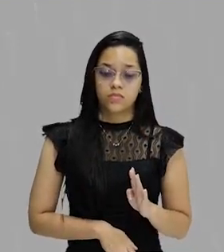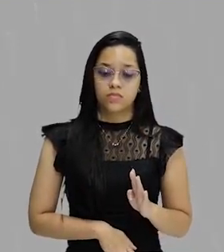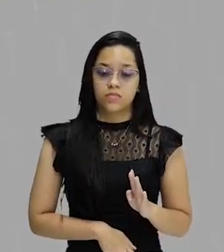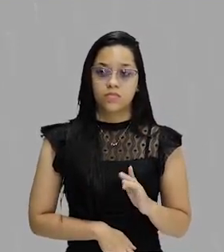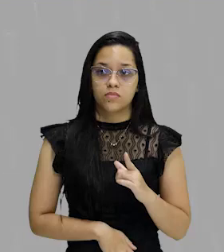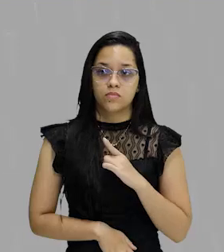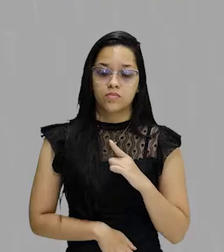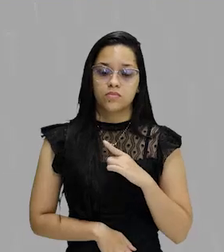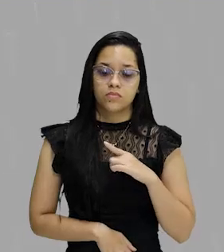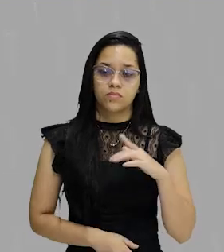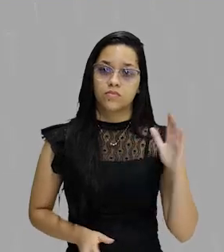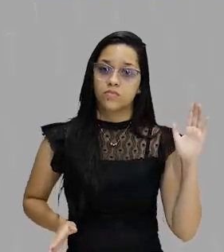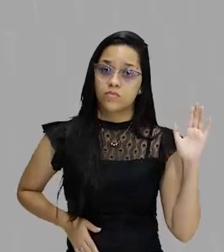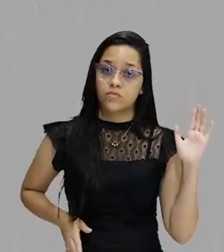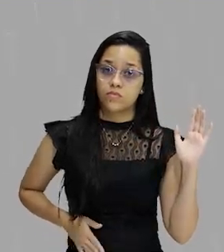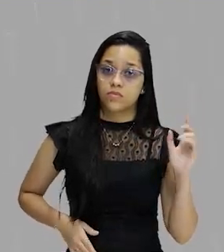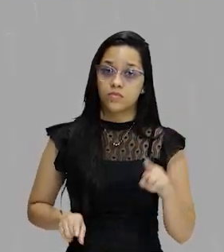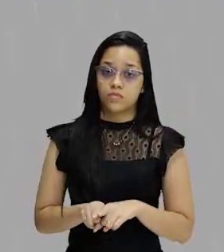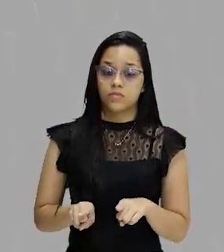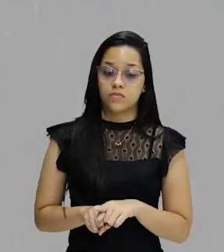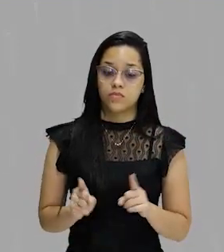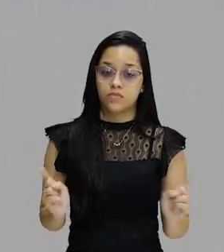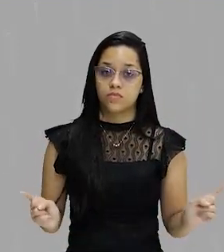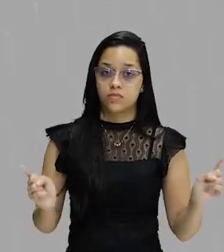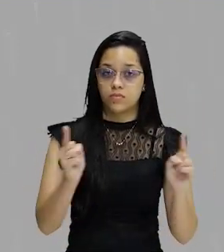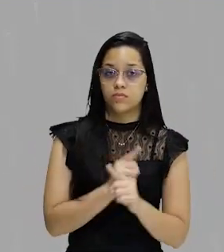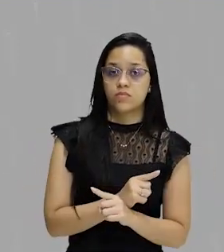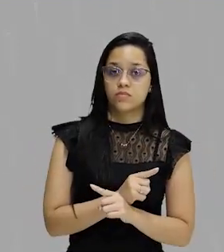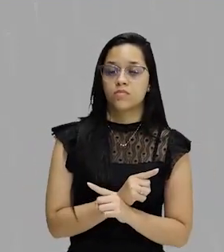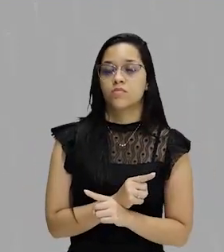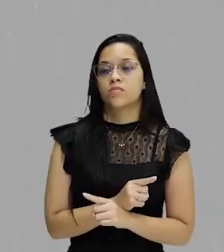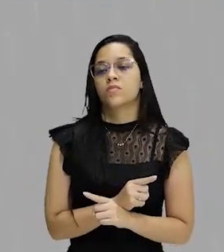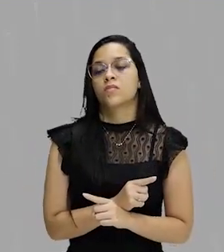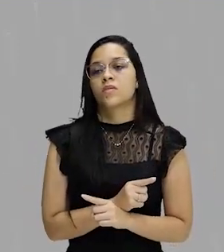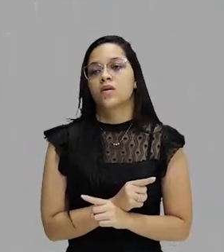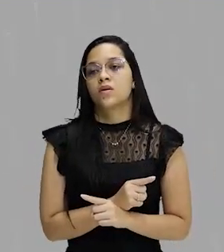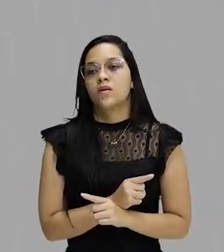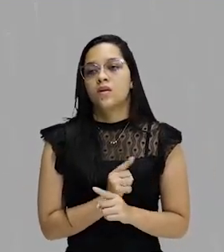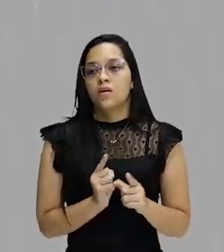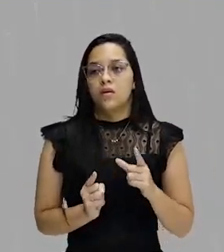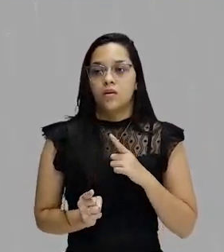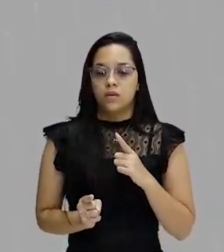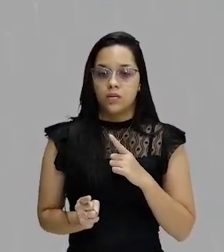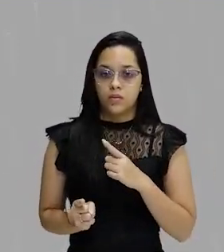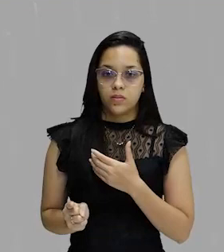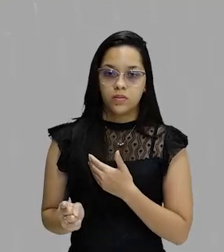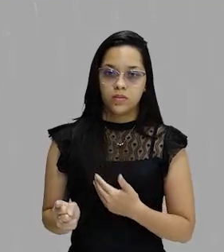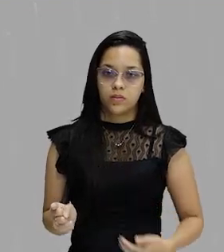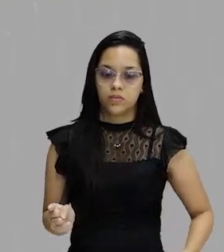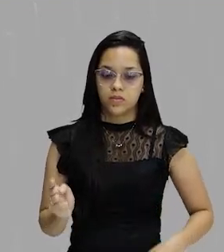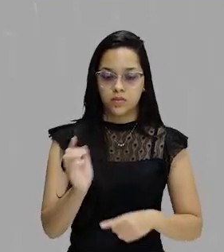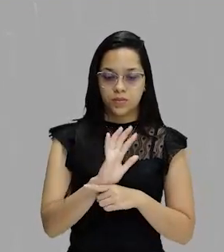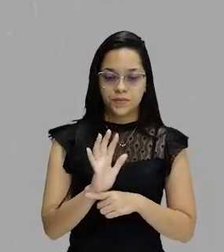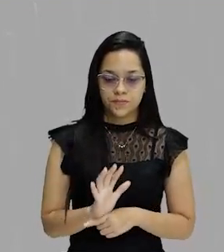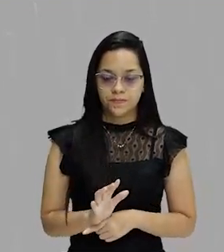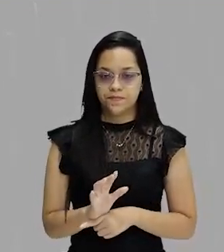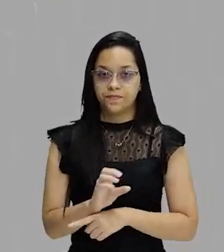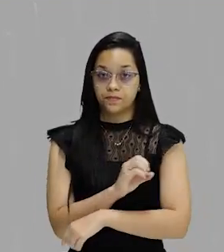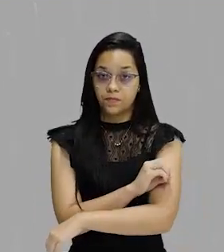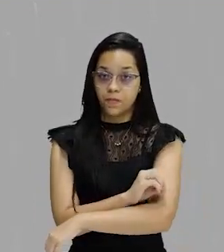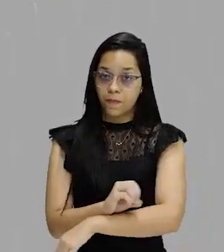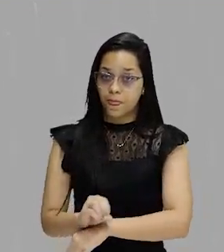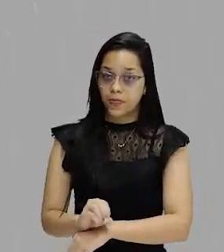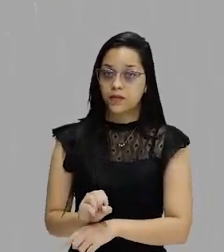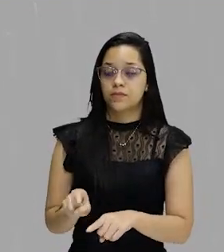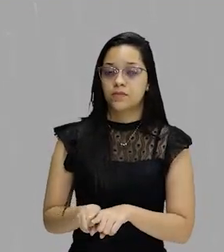se tornar um cinema marginal. Ele vai estar na contramão desse cinema nacional que está sendo oficial, que